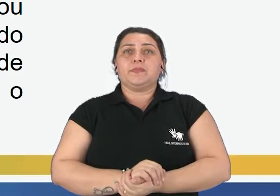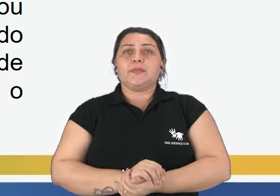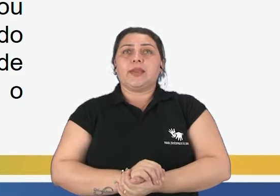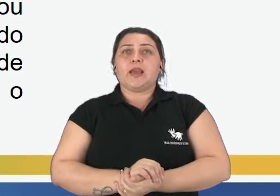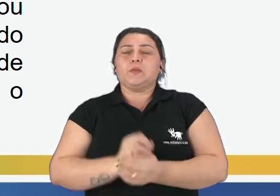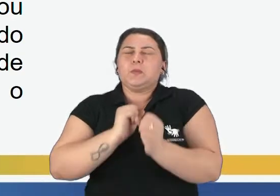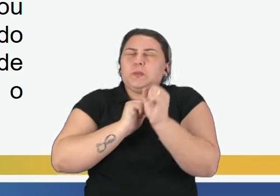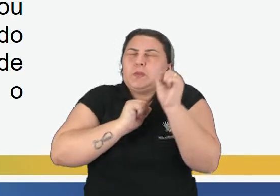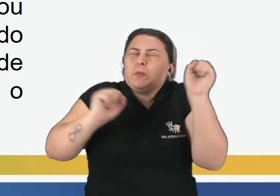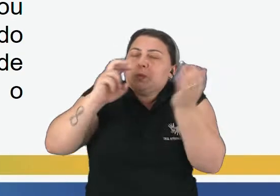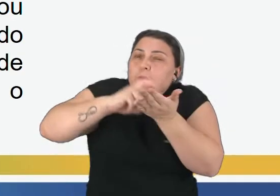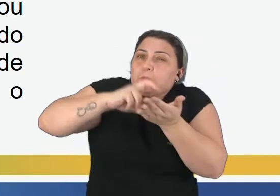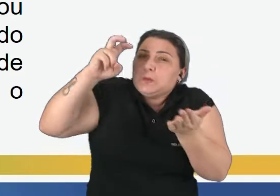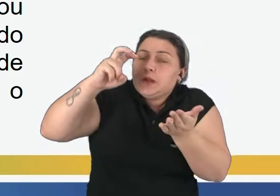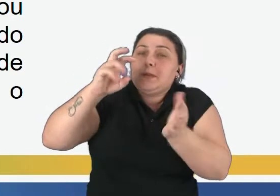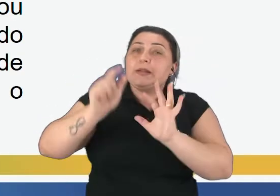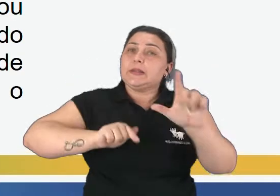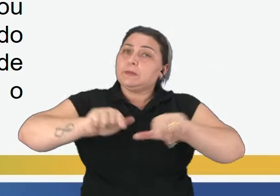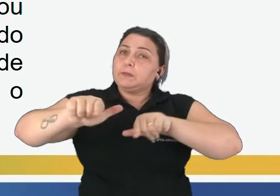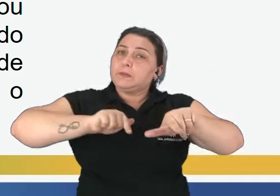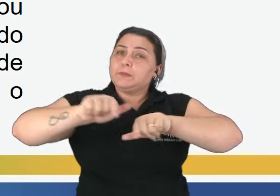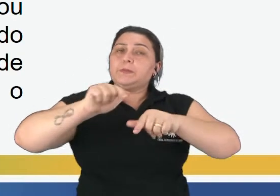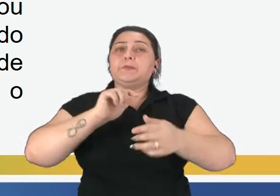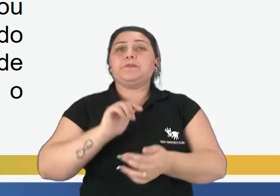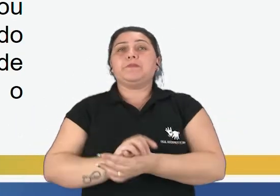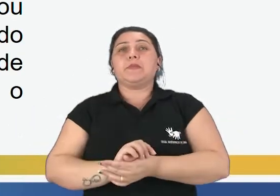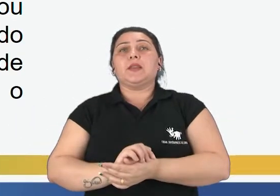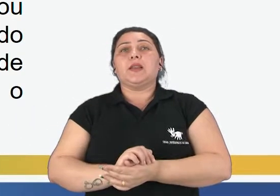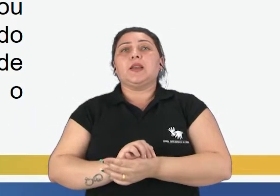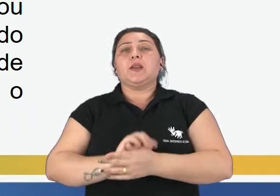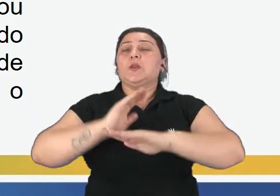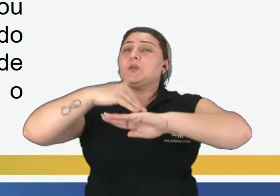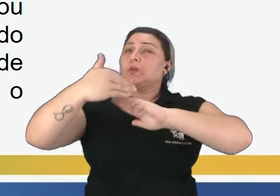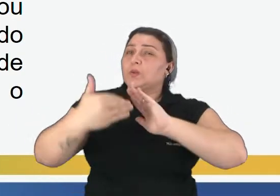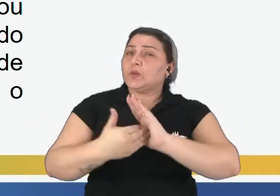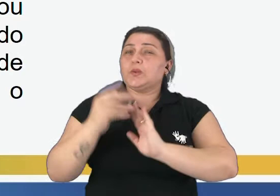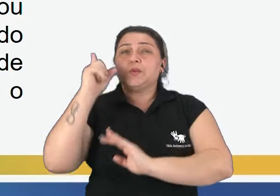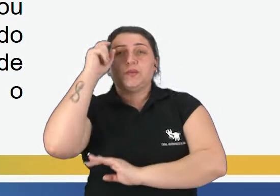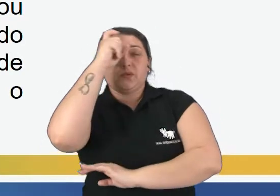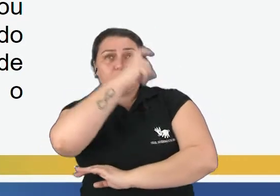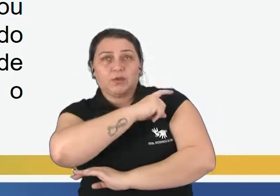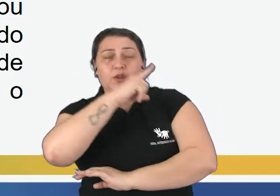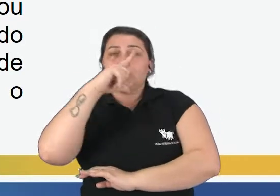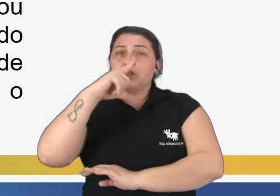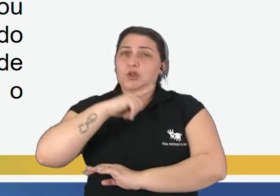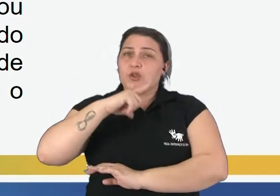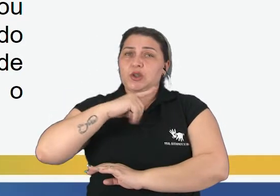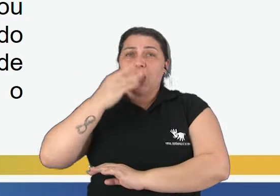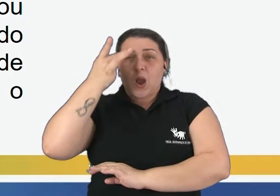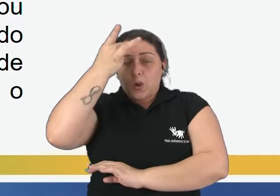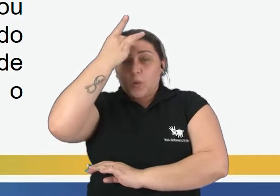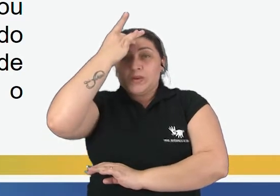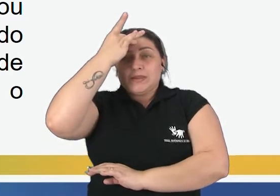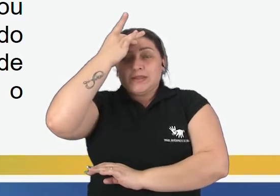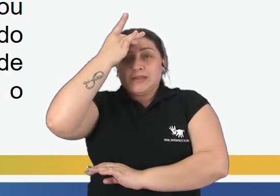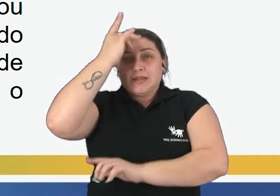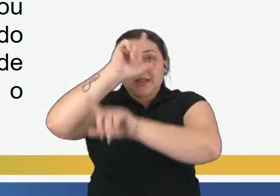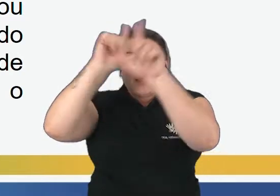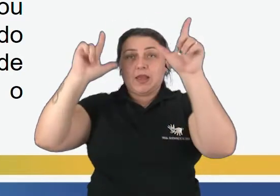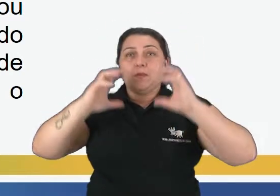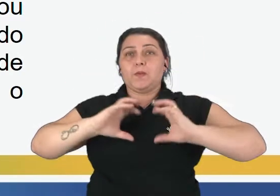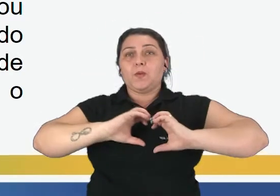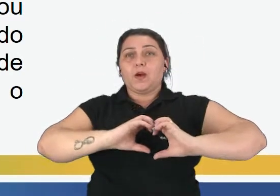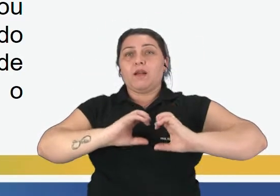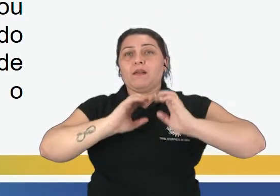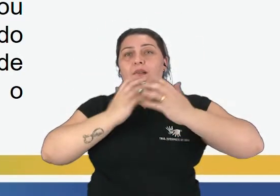Pretendendo acordar de manhã cedo para trabalhar. Apesar de todas as dificuldades, tinha a consciência limpa e o coração